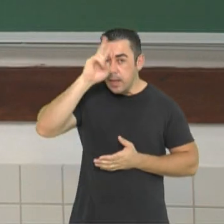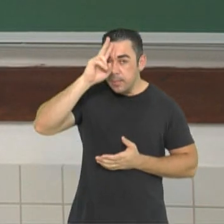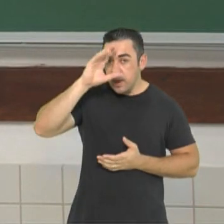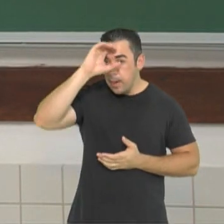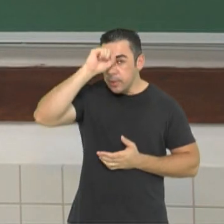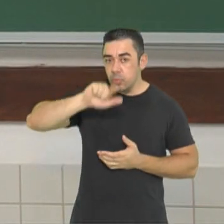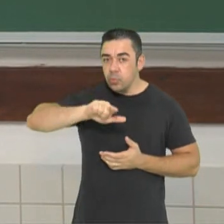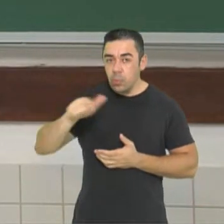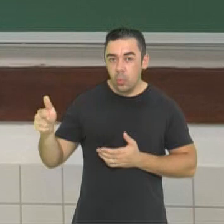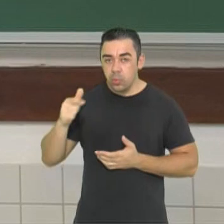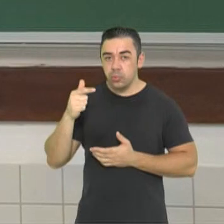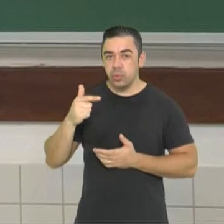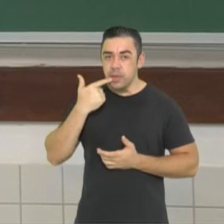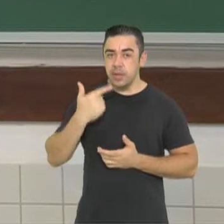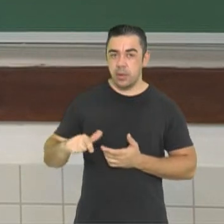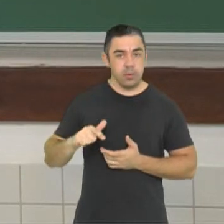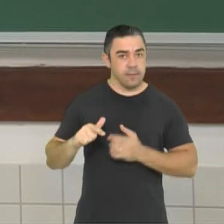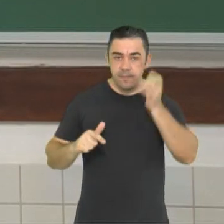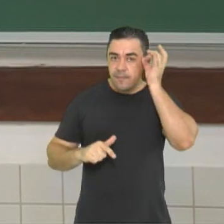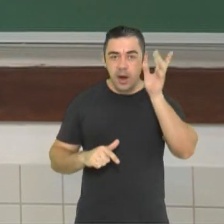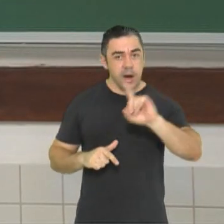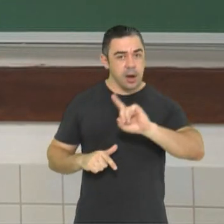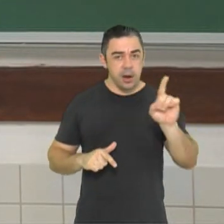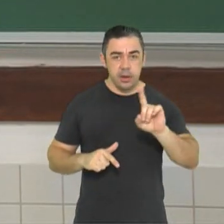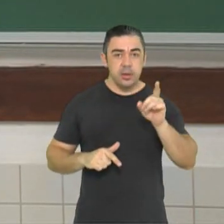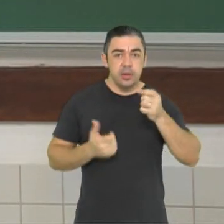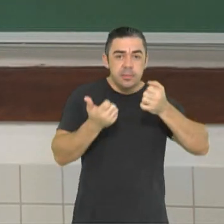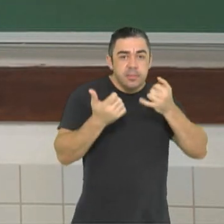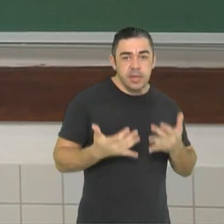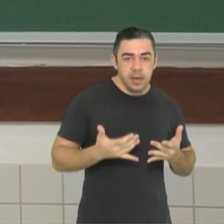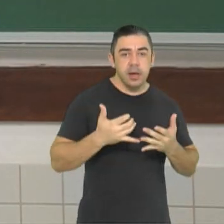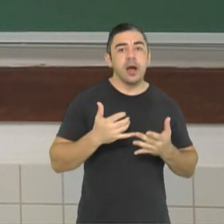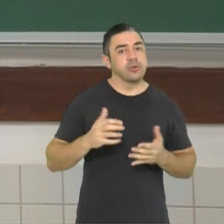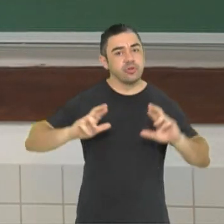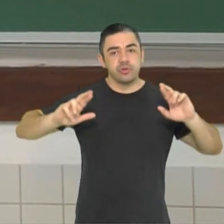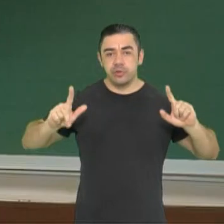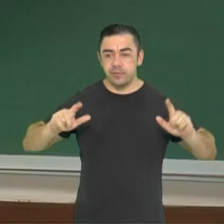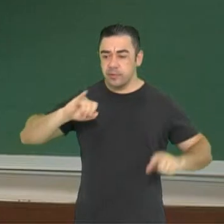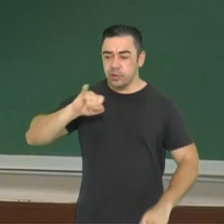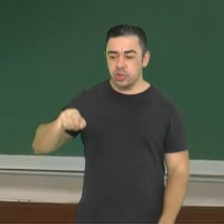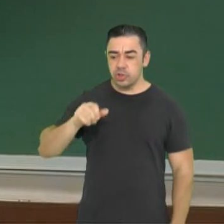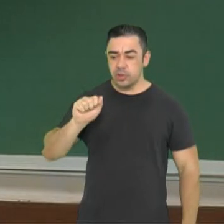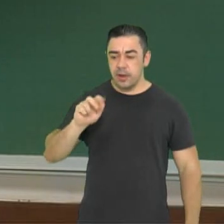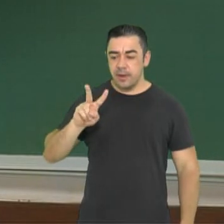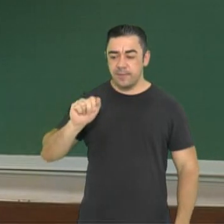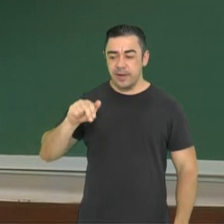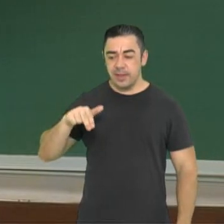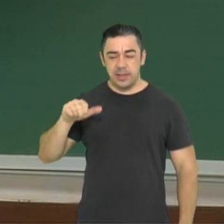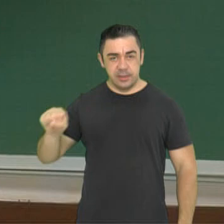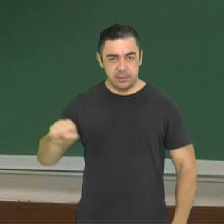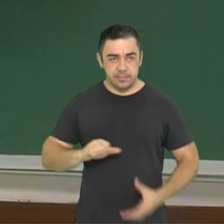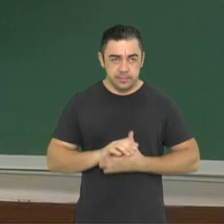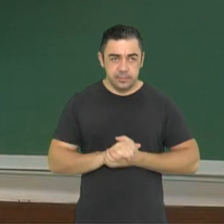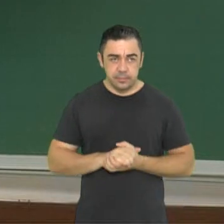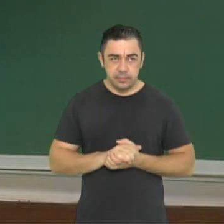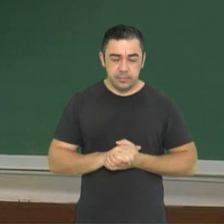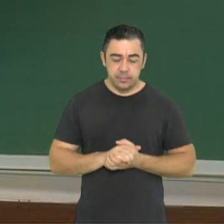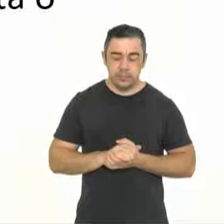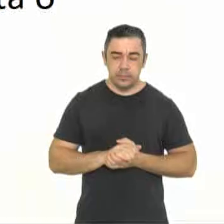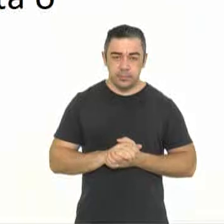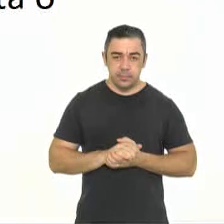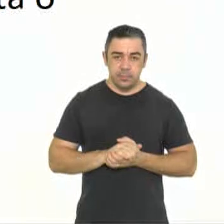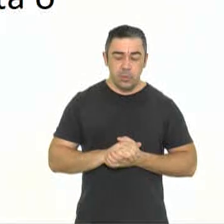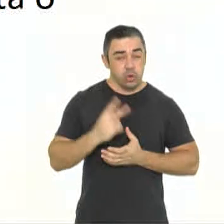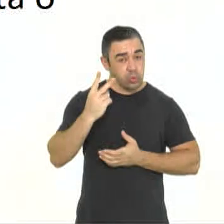novo idioma não é fácil, e nós estamos falando de um idioma bem diferente, que é o javanês. Ao cabo